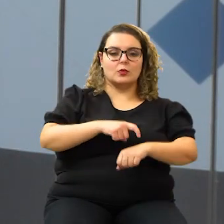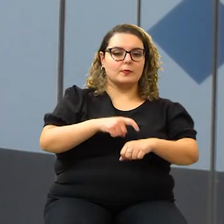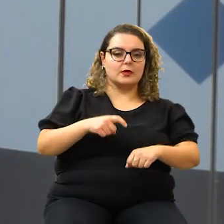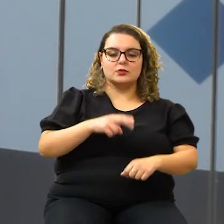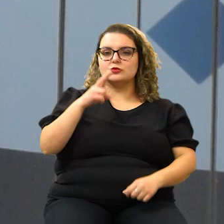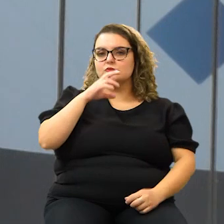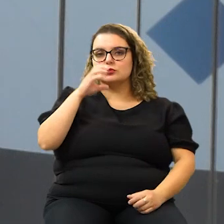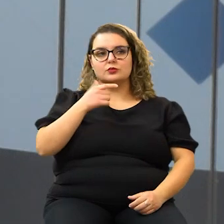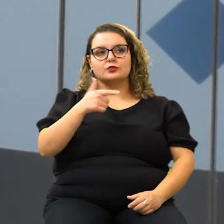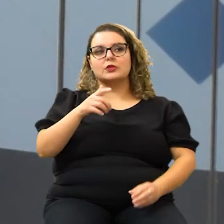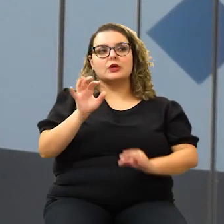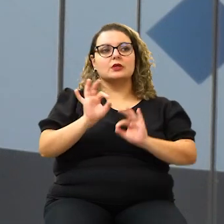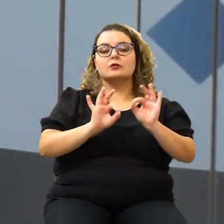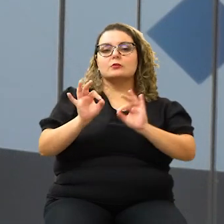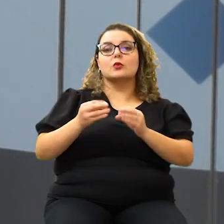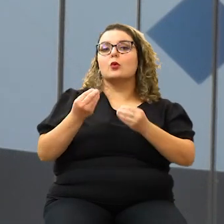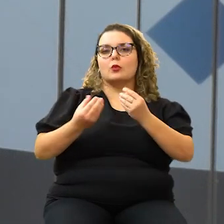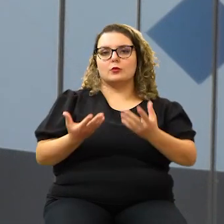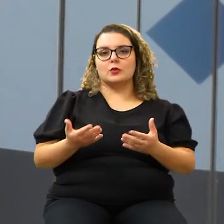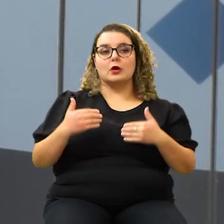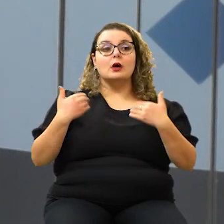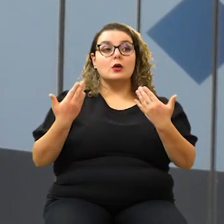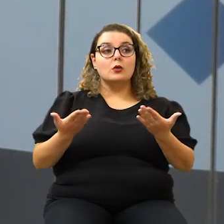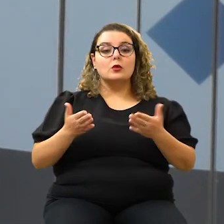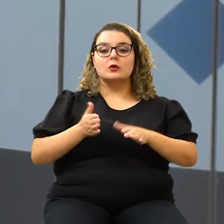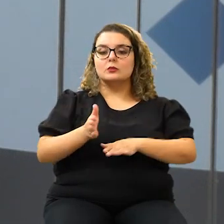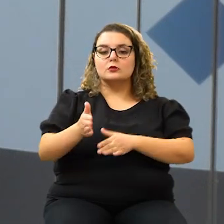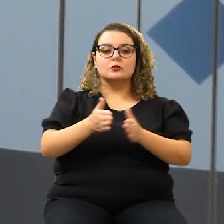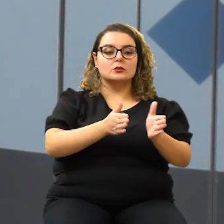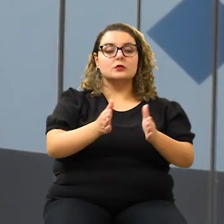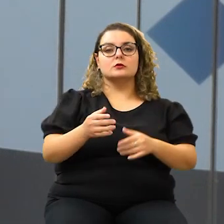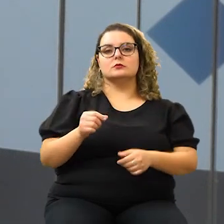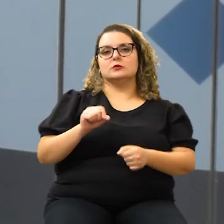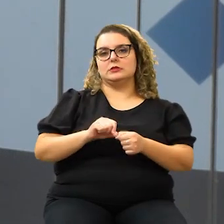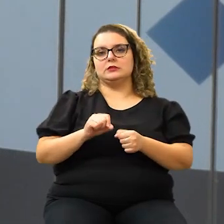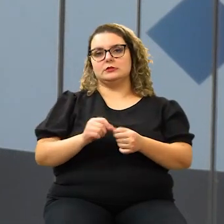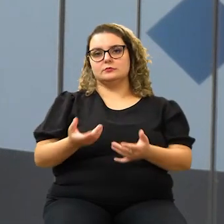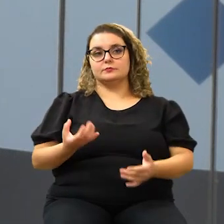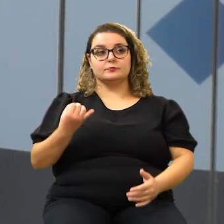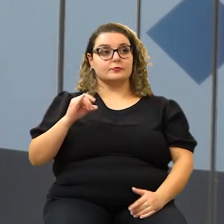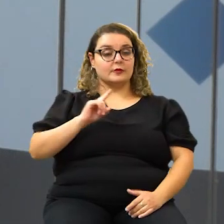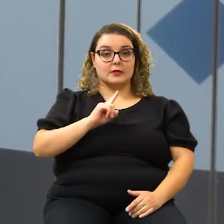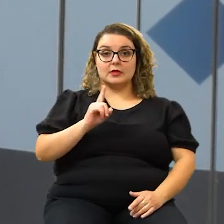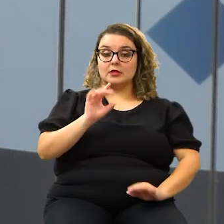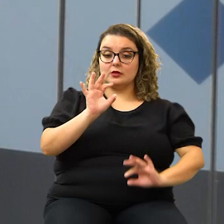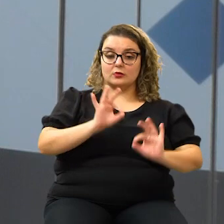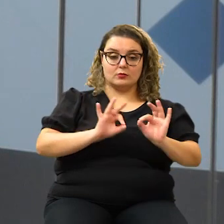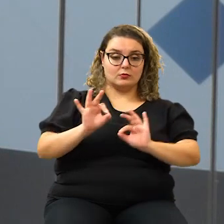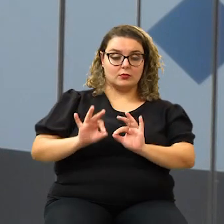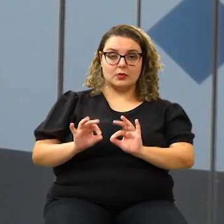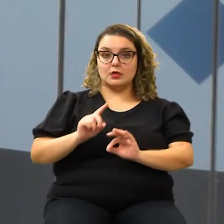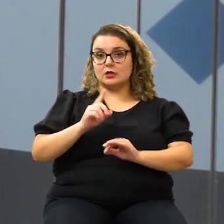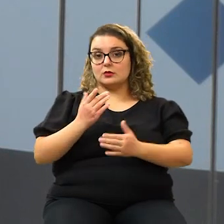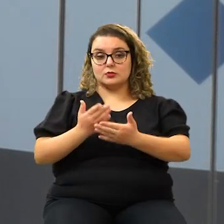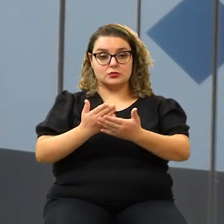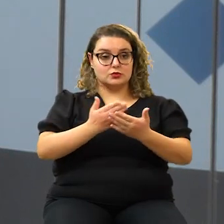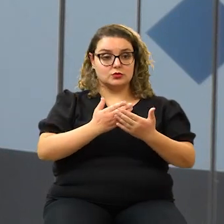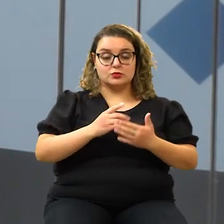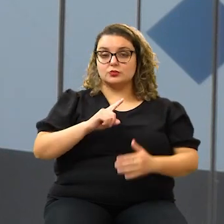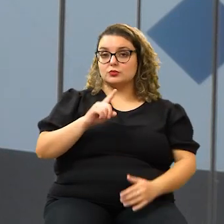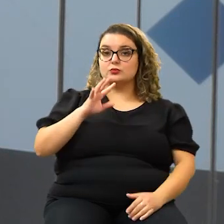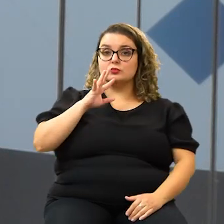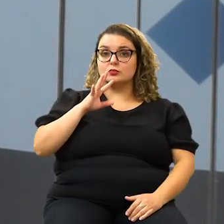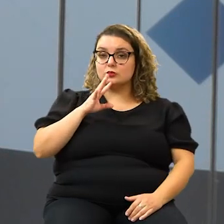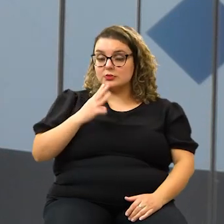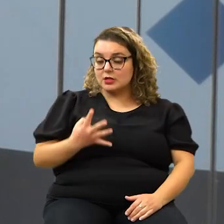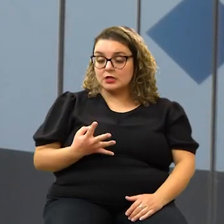planejar, é saber qual o caminho tomar. E se a gente não planeja, não estuda, não conhece,